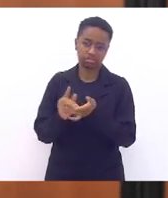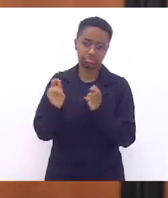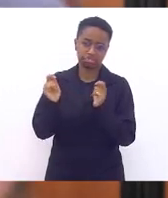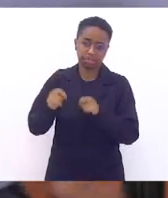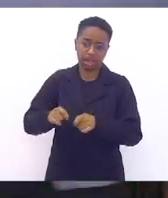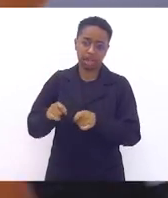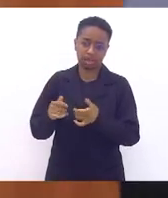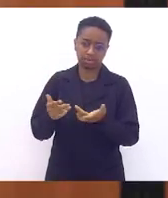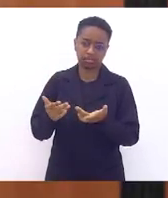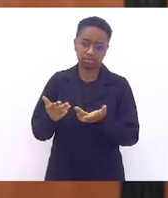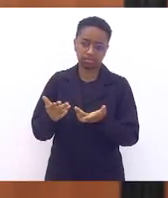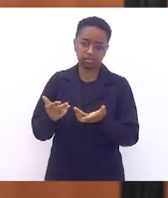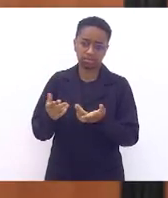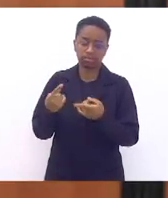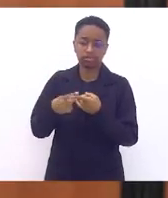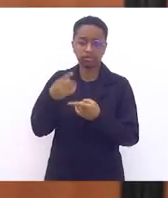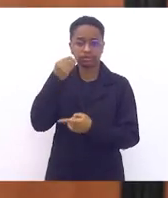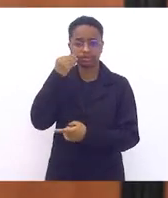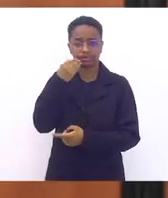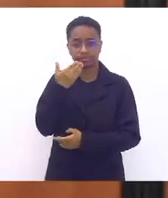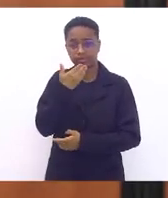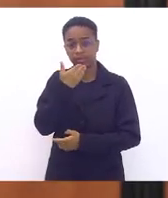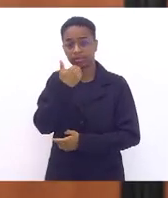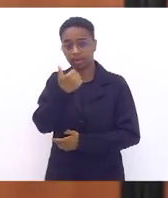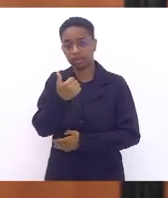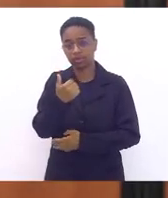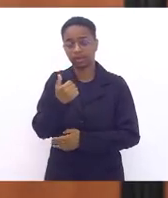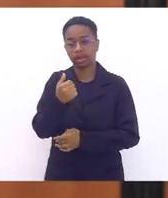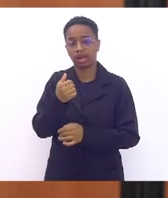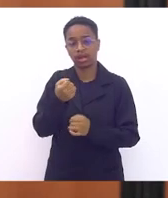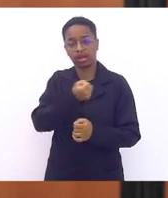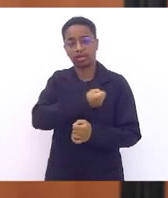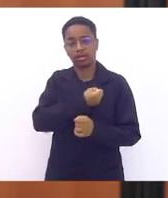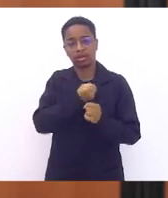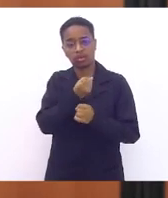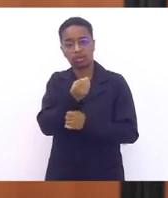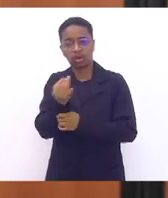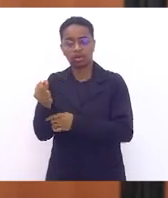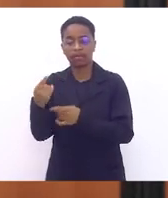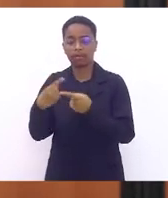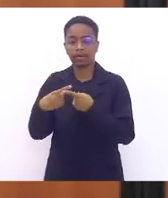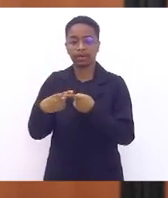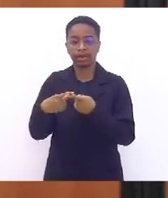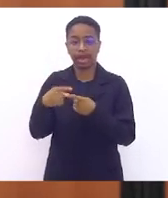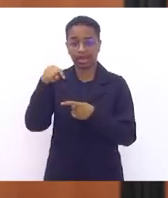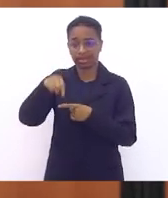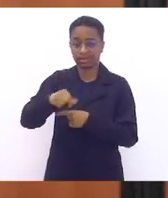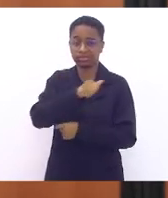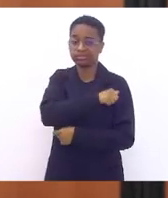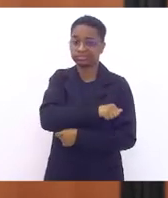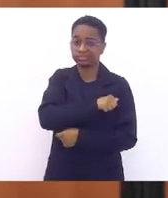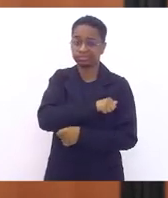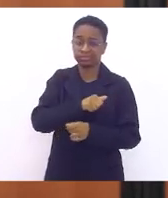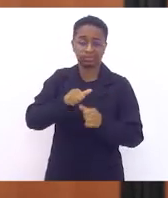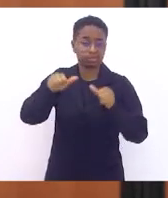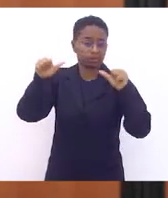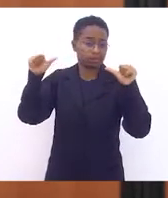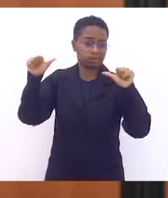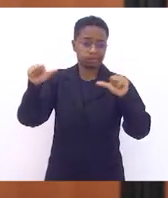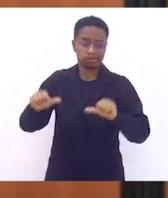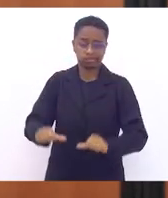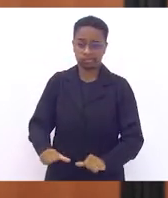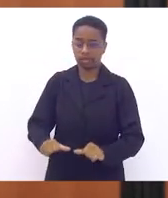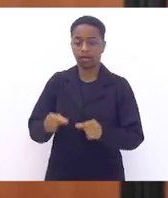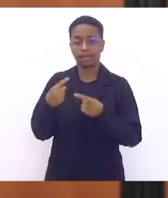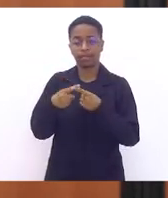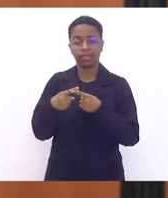viável para a gente melhorar esse indicador, considerando que o Rio de Janeiro é um dos piores, né, considerando a taxa